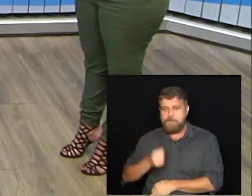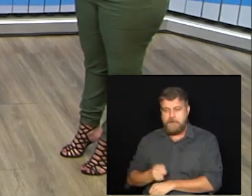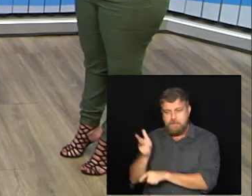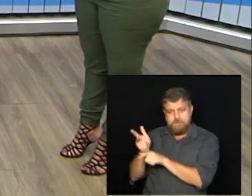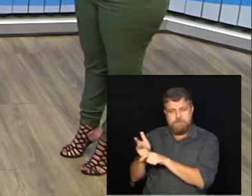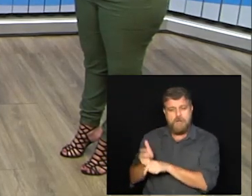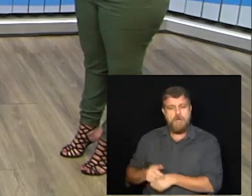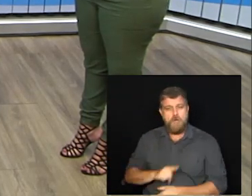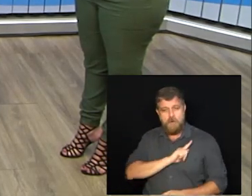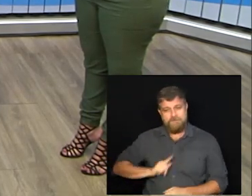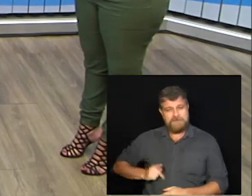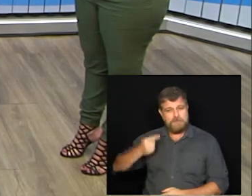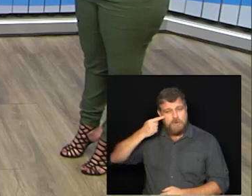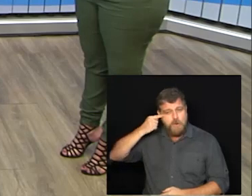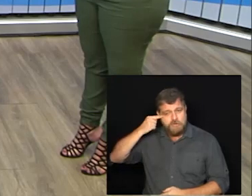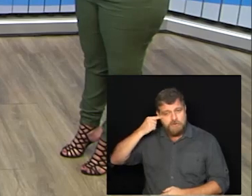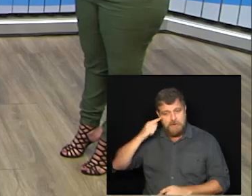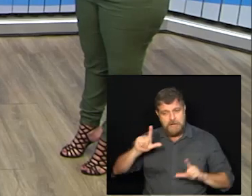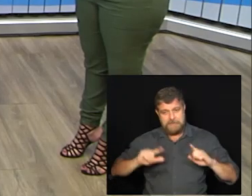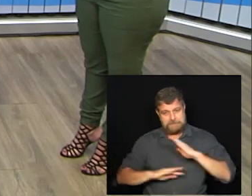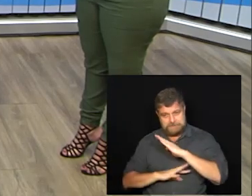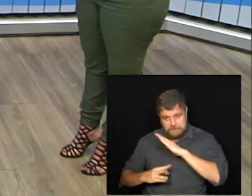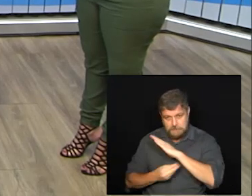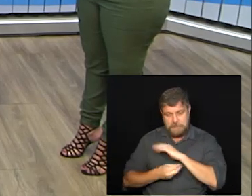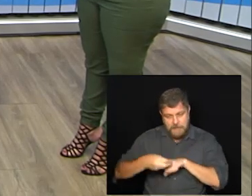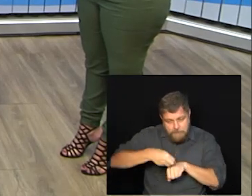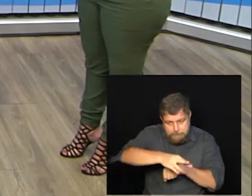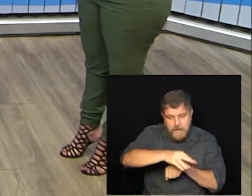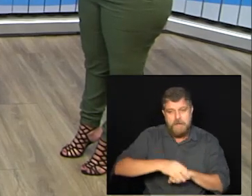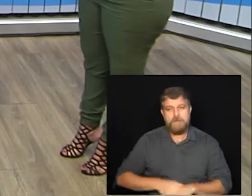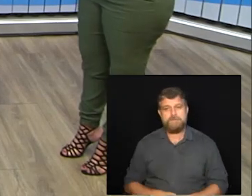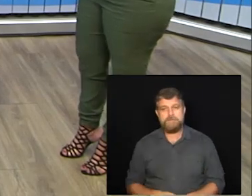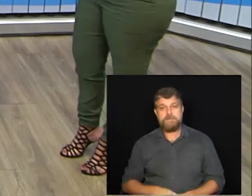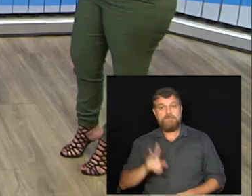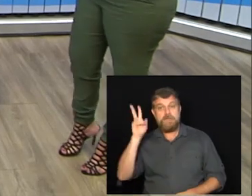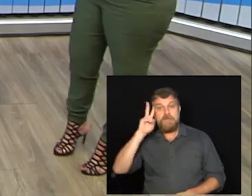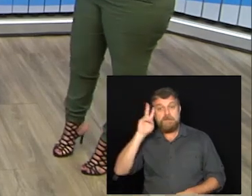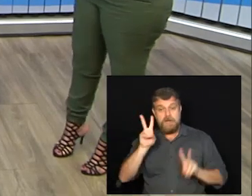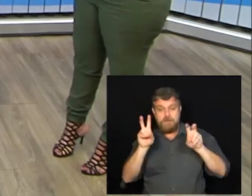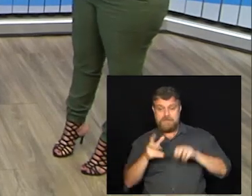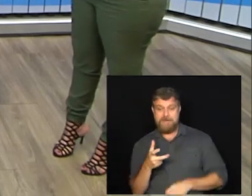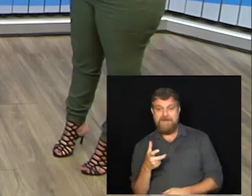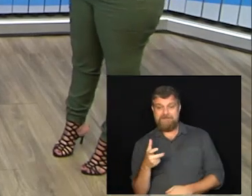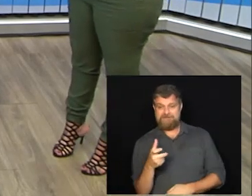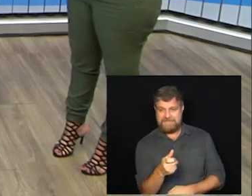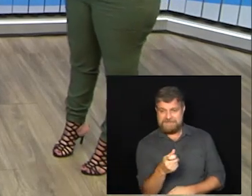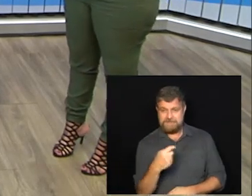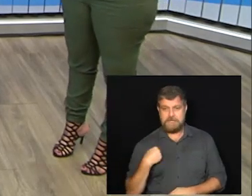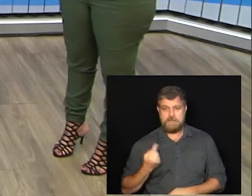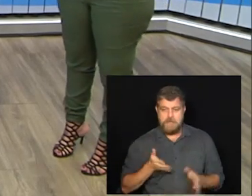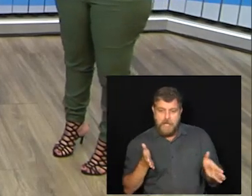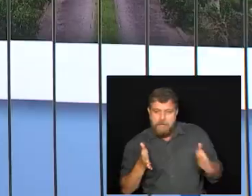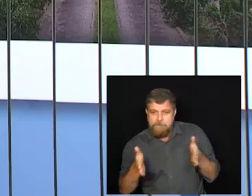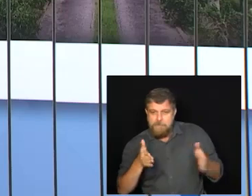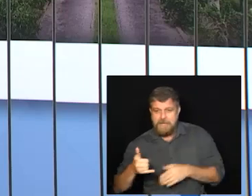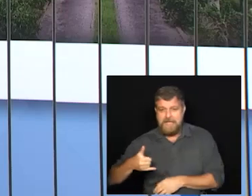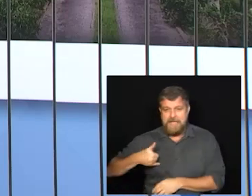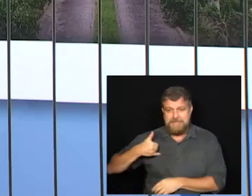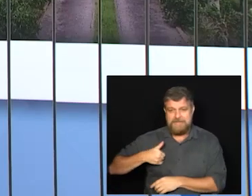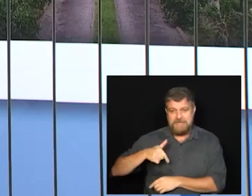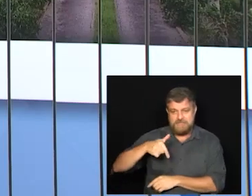do governador João Dória aqui no estado de São Paulo. Lembrando sobre as vacinas, olha, nós estamos agora no momento das pessoas com